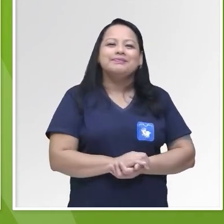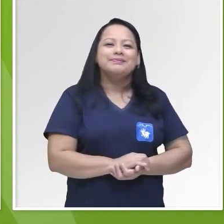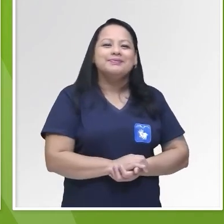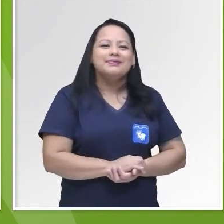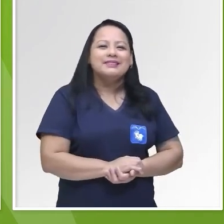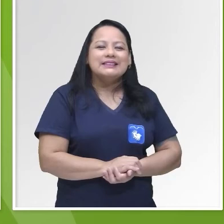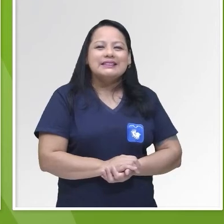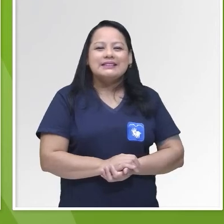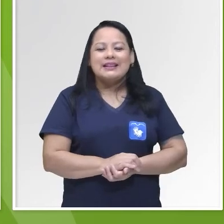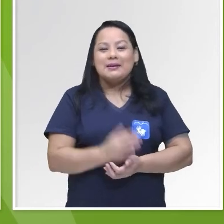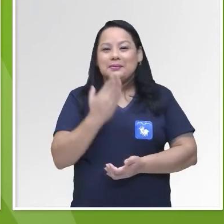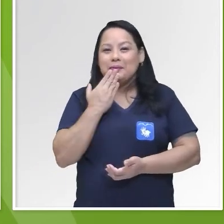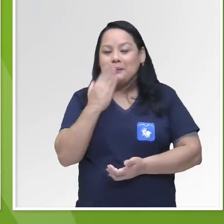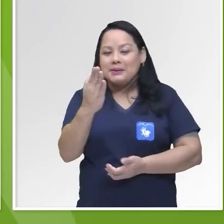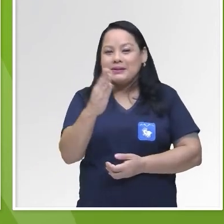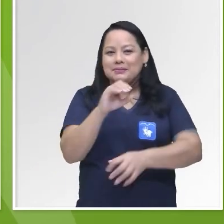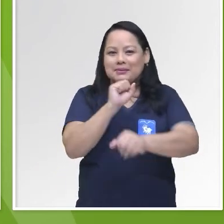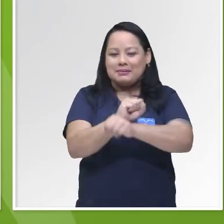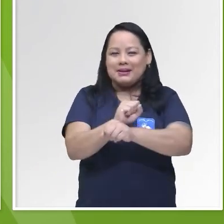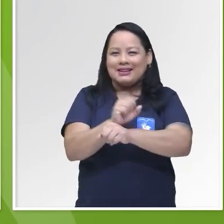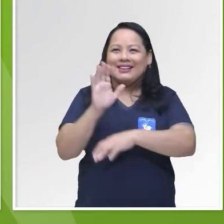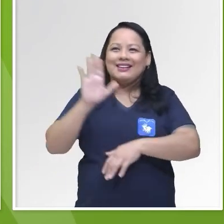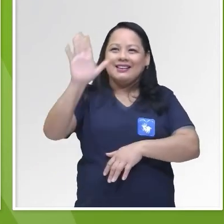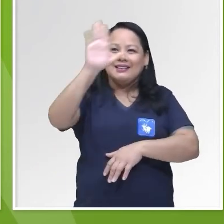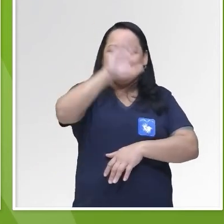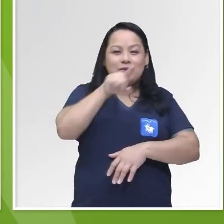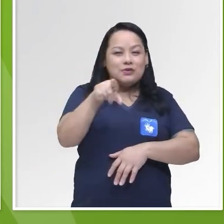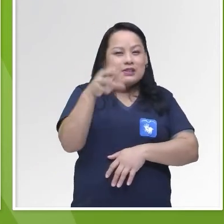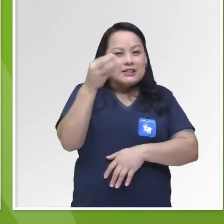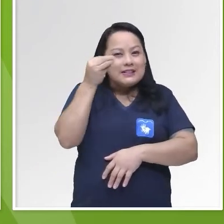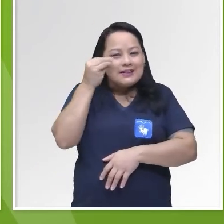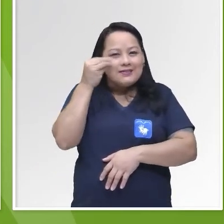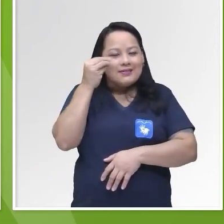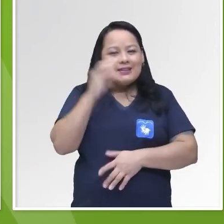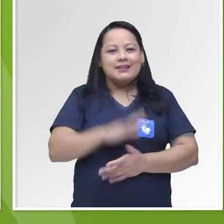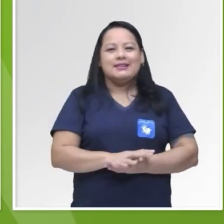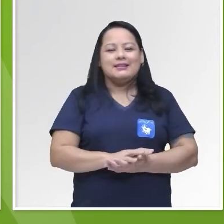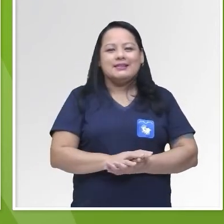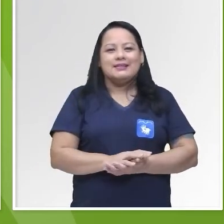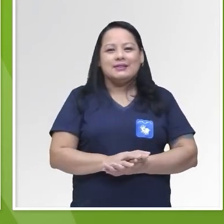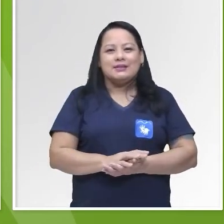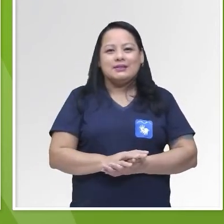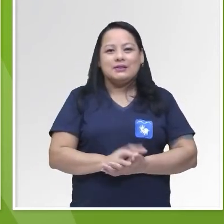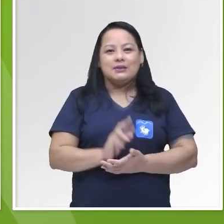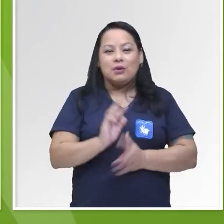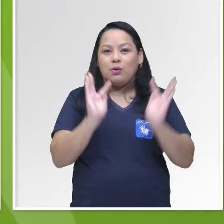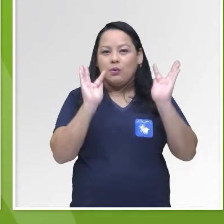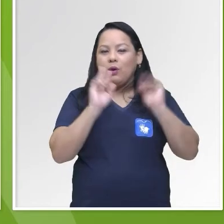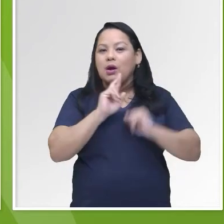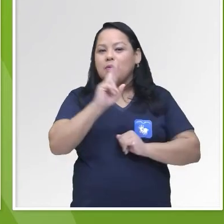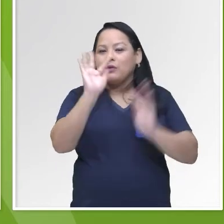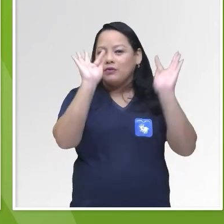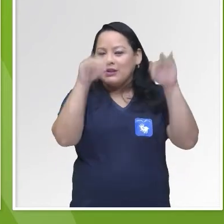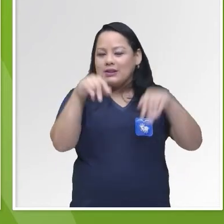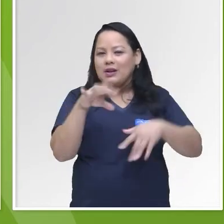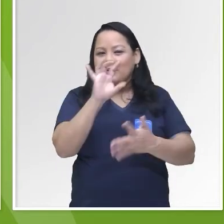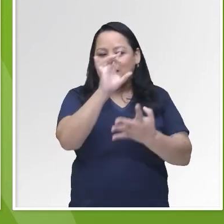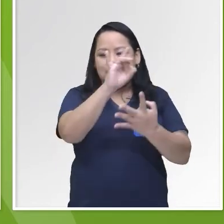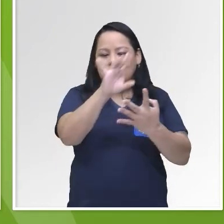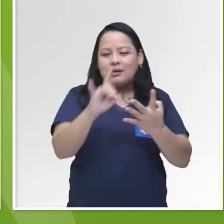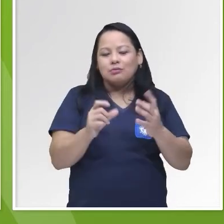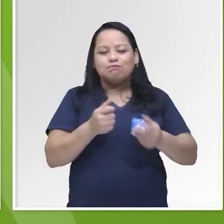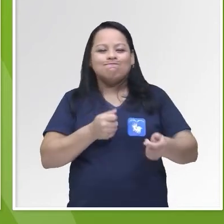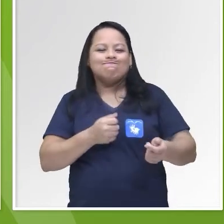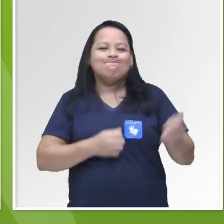até pedi para deixar parado a imagem para vocês observarem, né? Esse é o resultado final, tá? Então, cada um estava